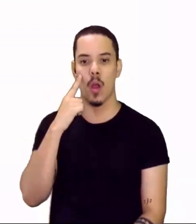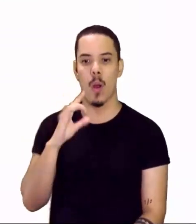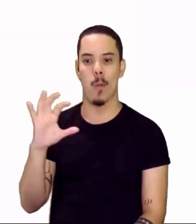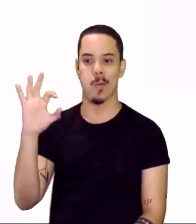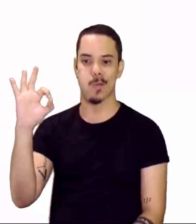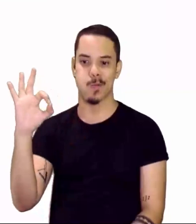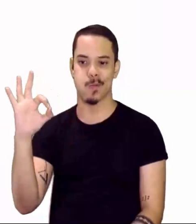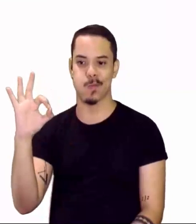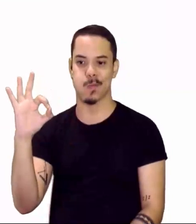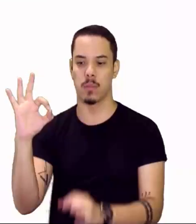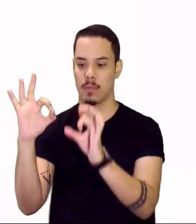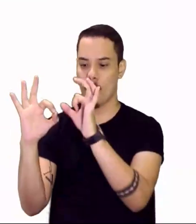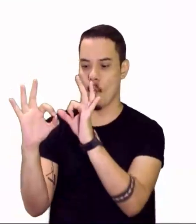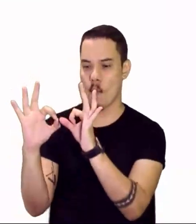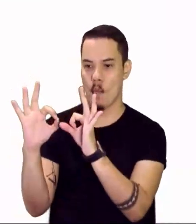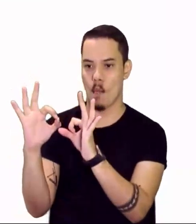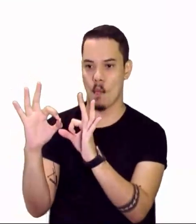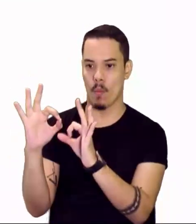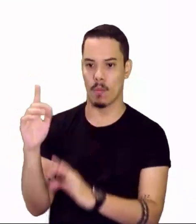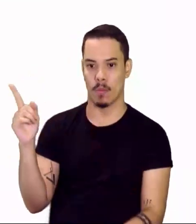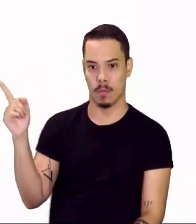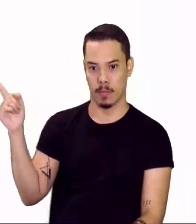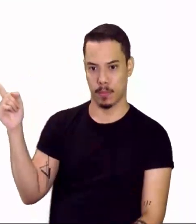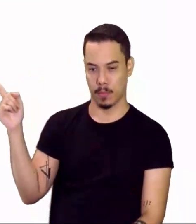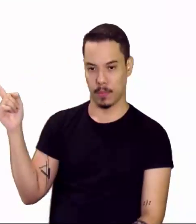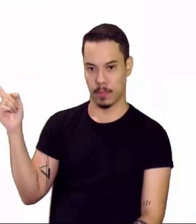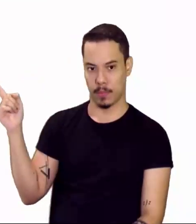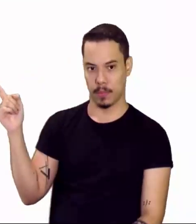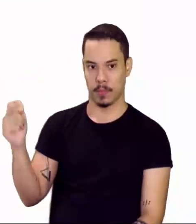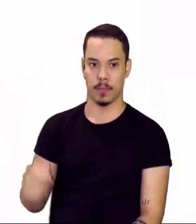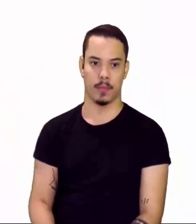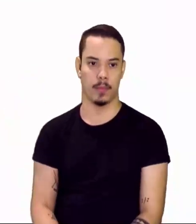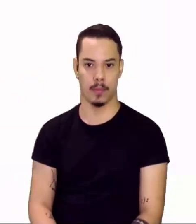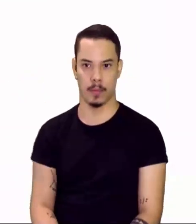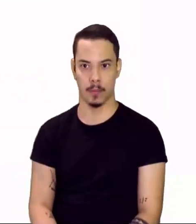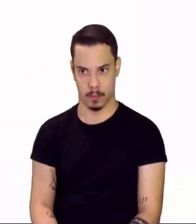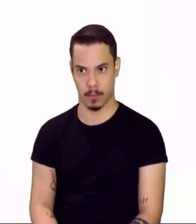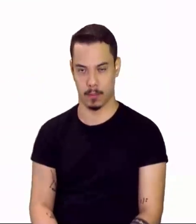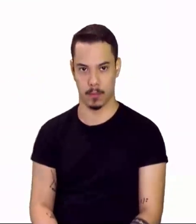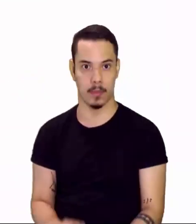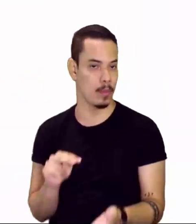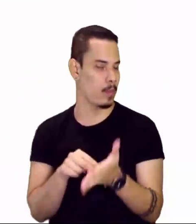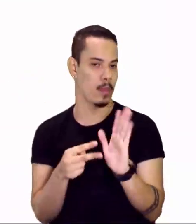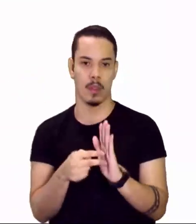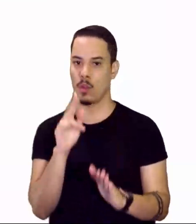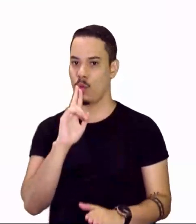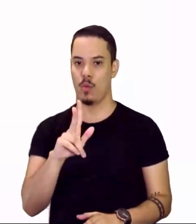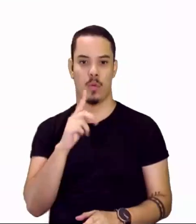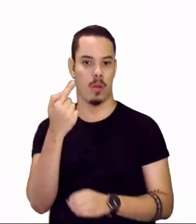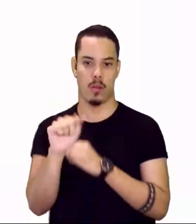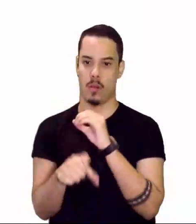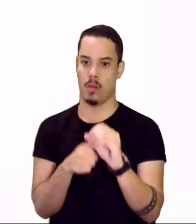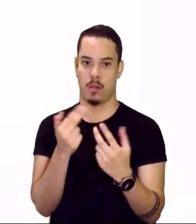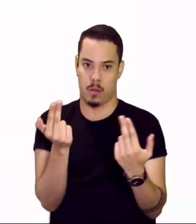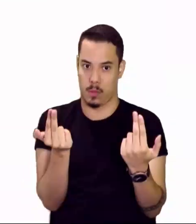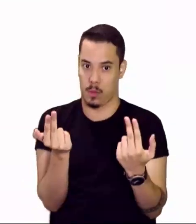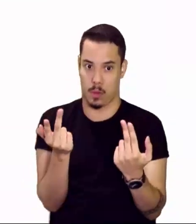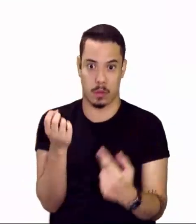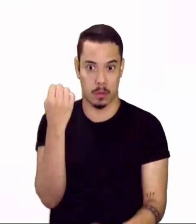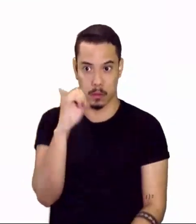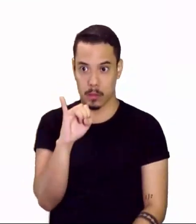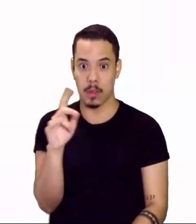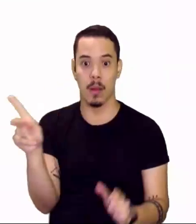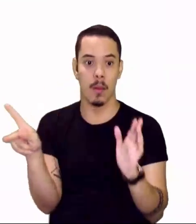aqui da representação desses átomos. Então, indica que eles não são átomos iguais. Se não são átomos